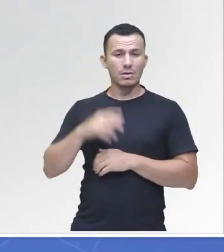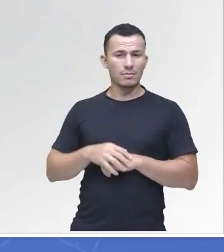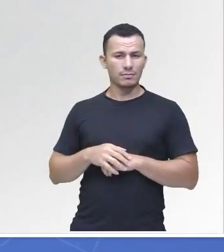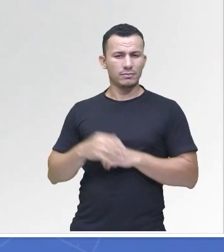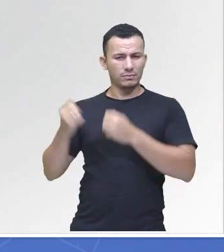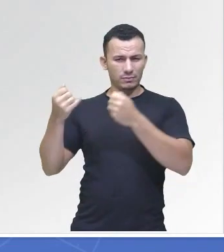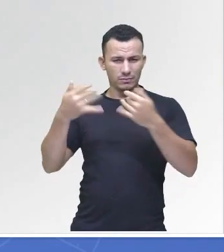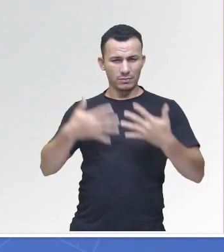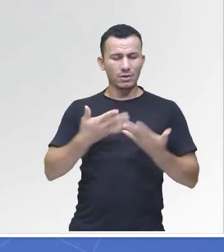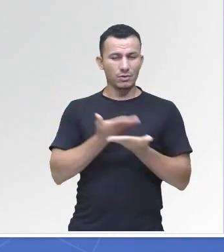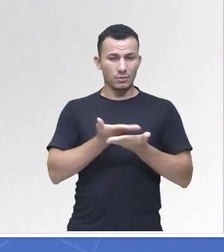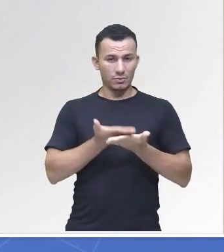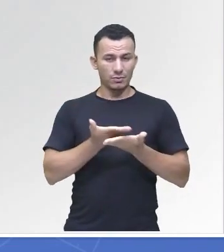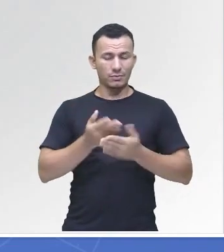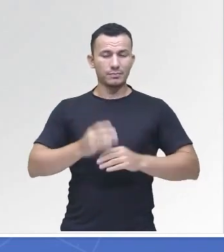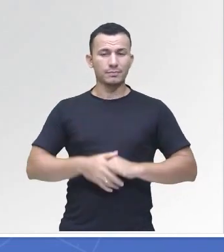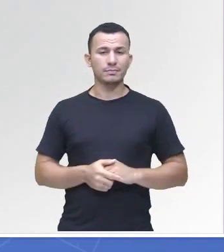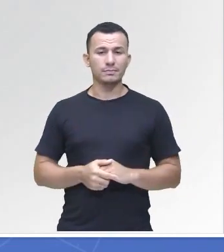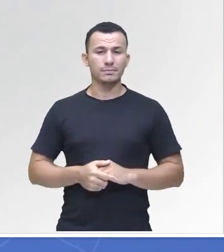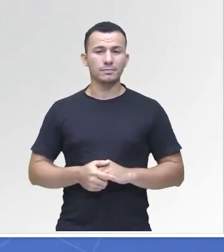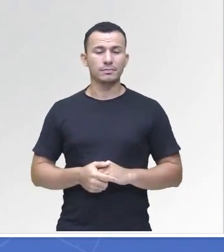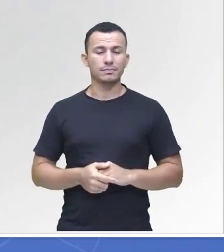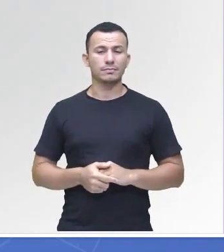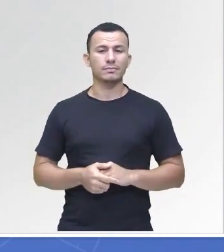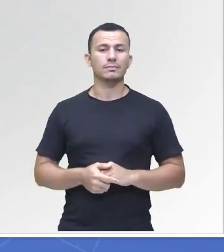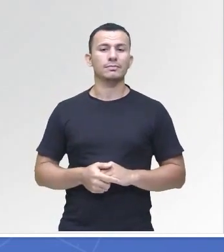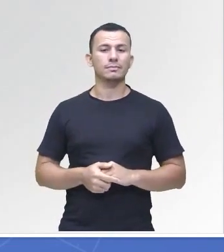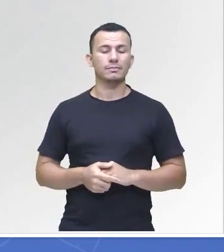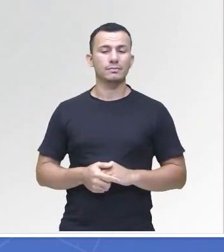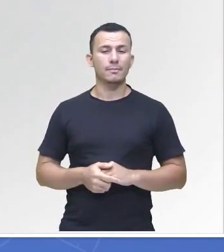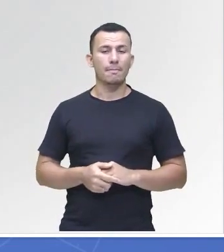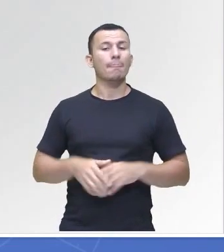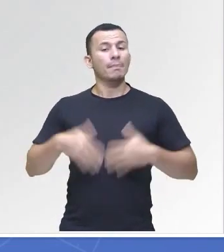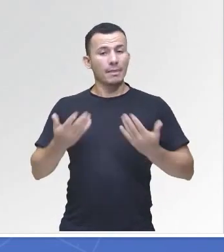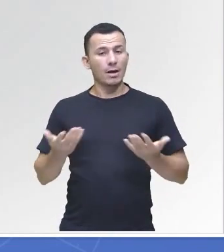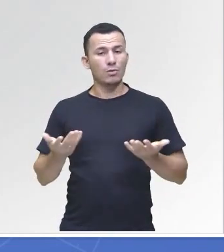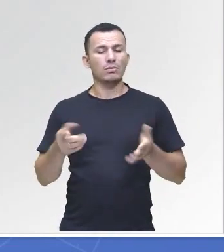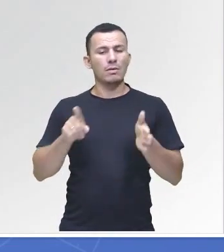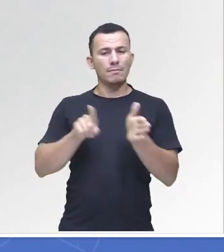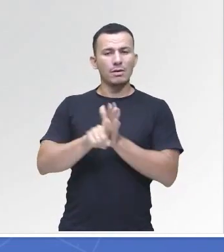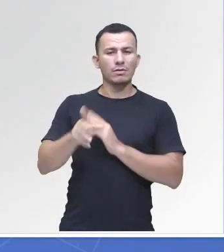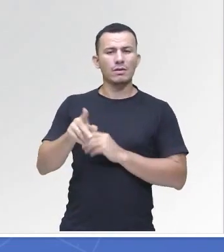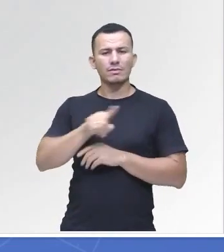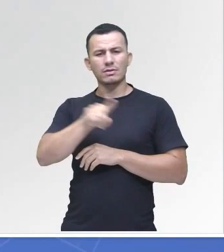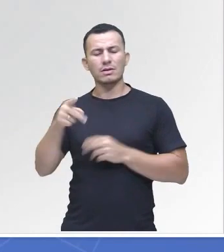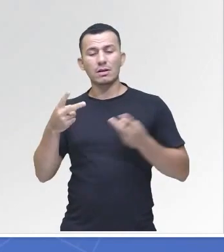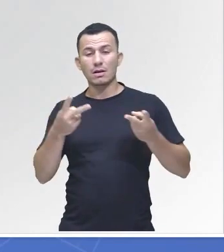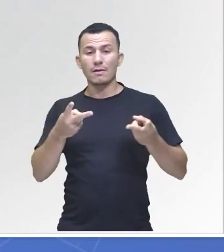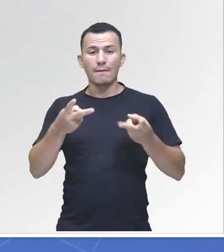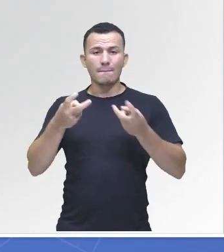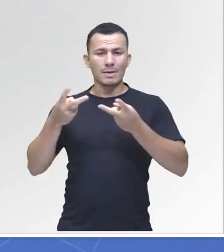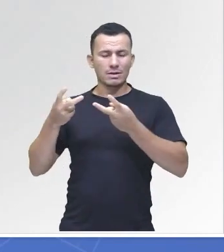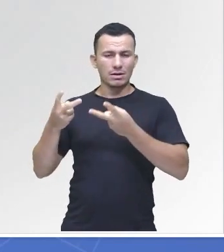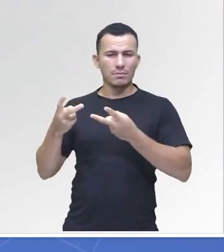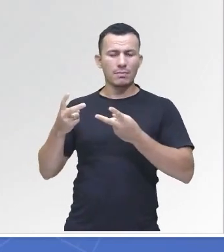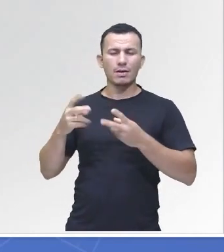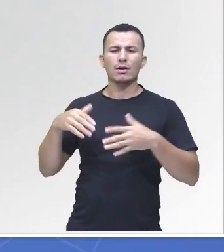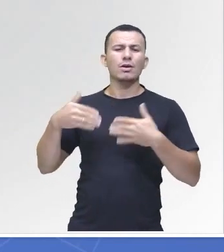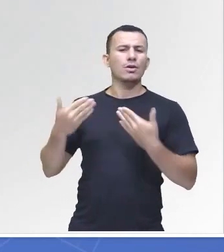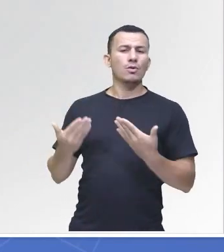né? E a gente quer aqui nessa questão que você identifique quais eram